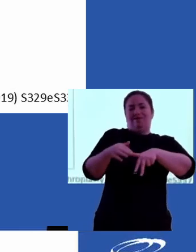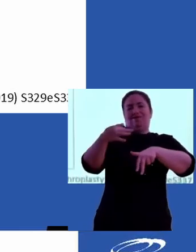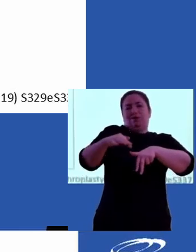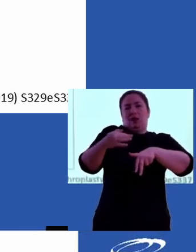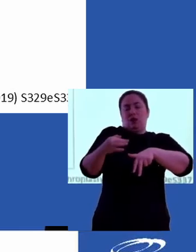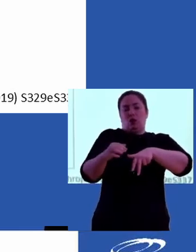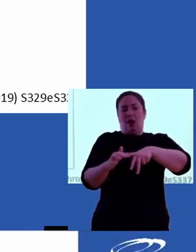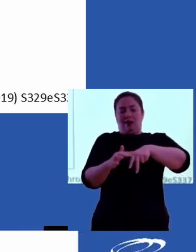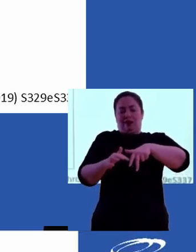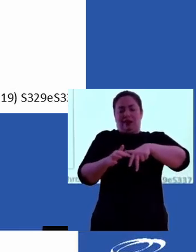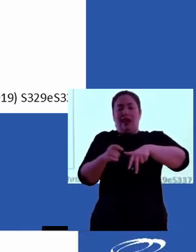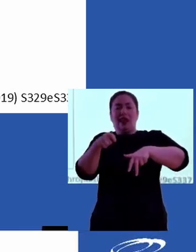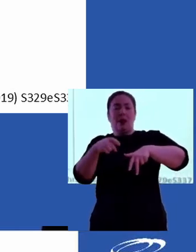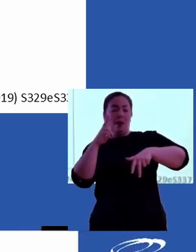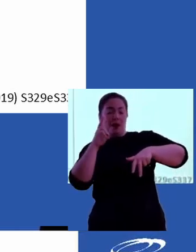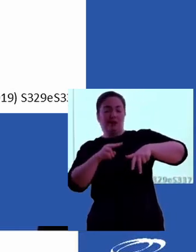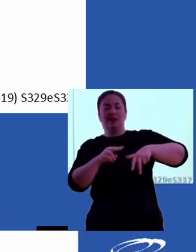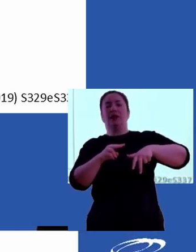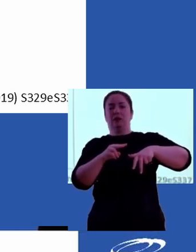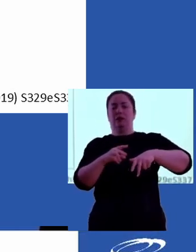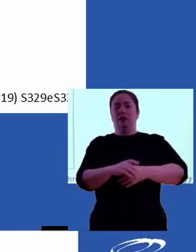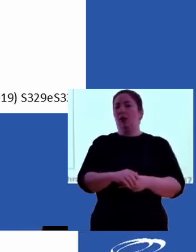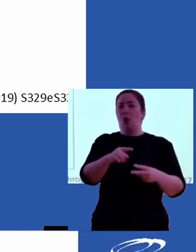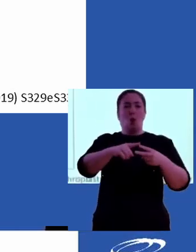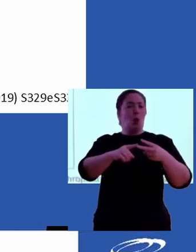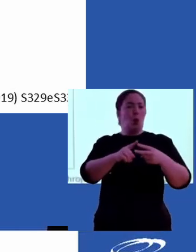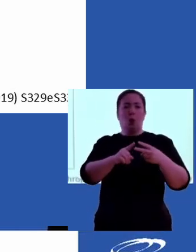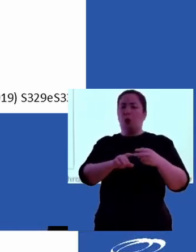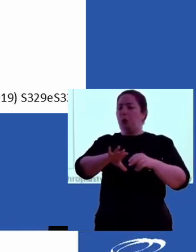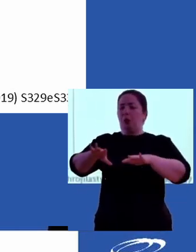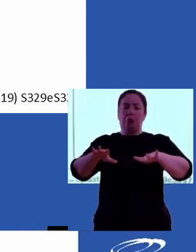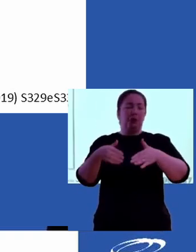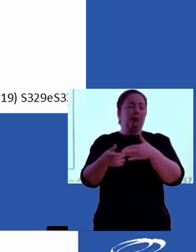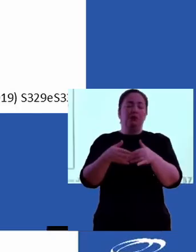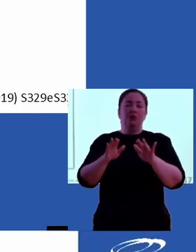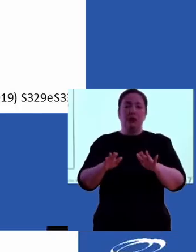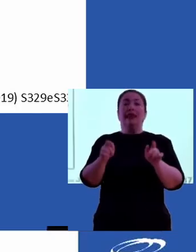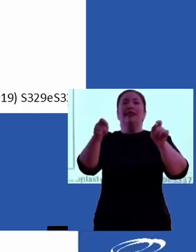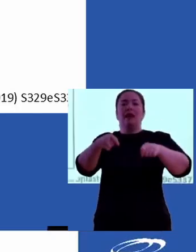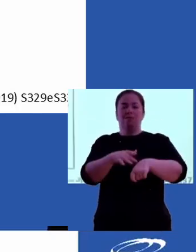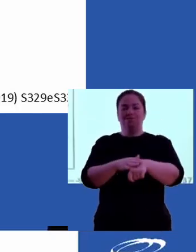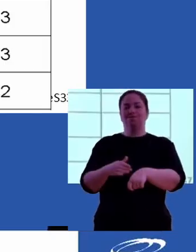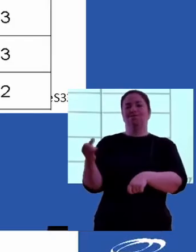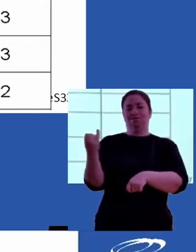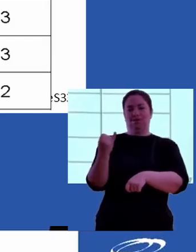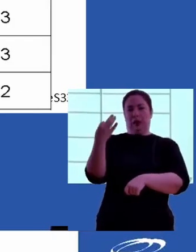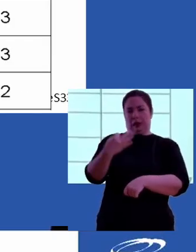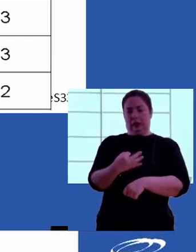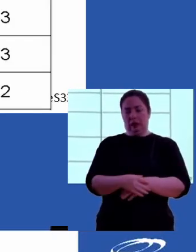ou visualização direta da prótese. Qualquer um desses 2 critérios isoladamente confirma a infecção. Na ausência dos critérios maiores, a gente